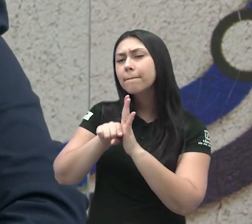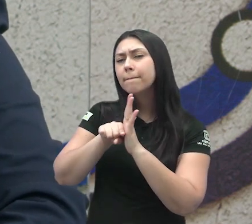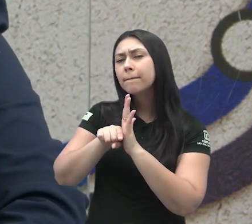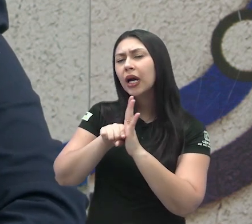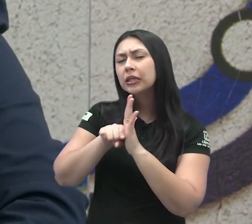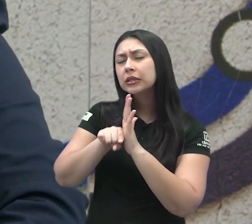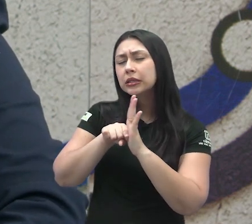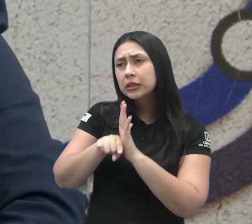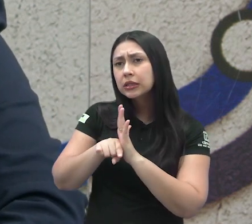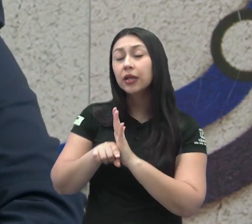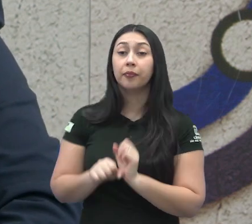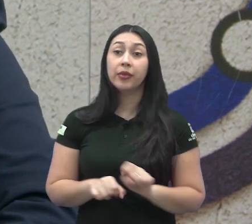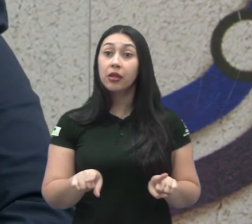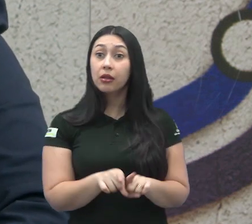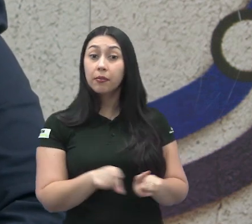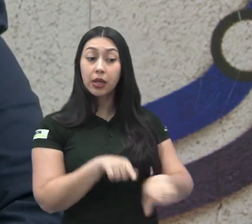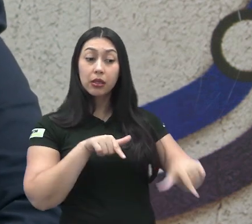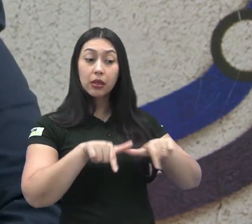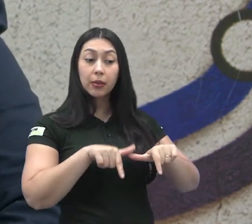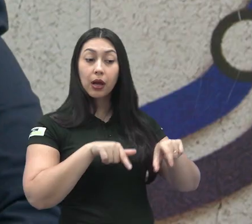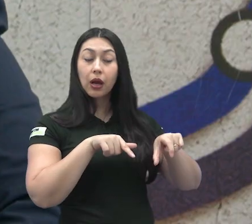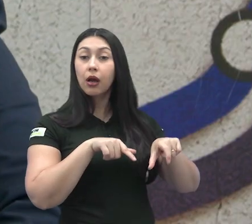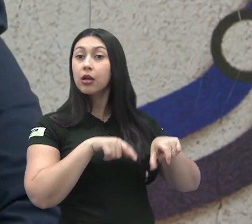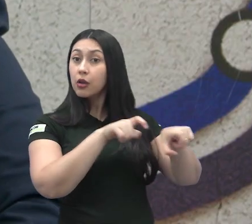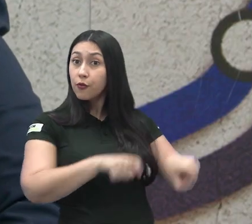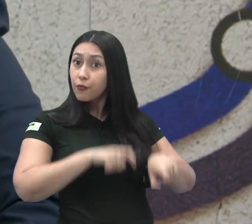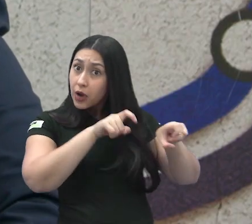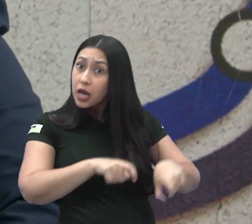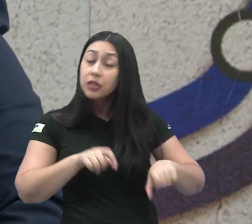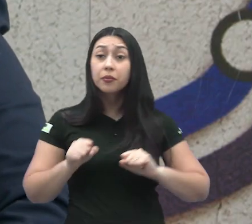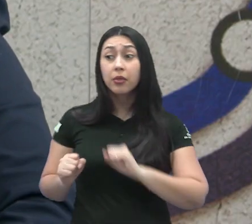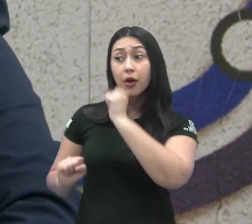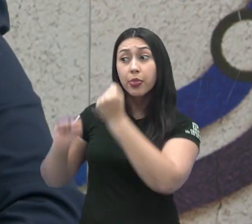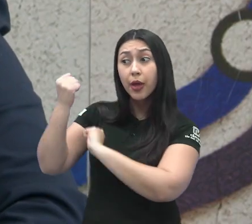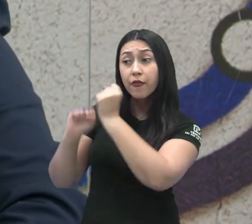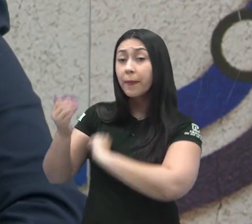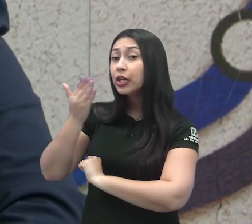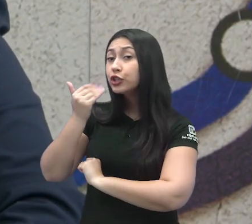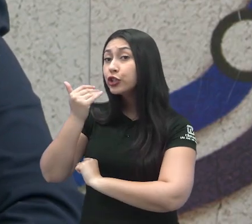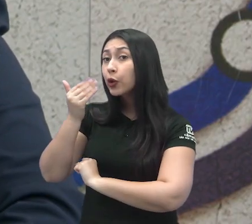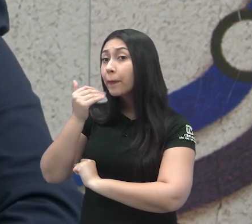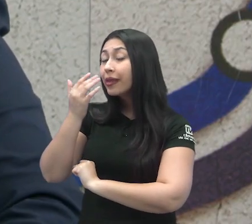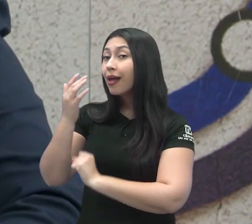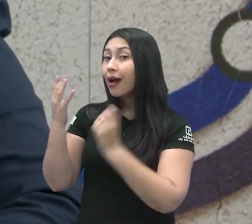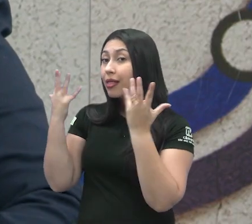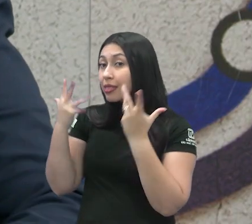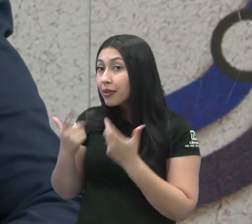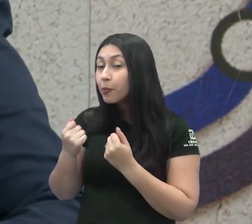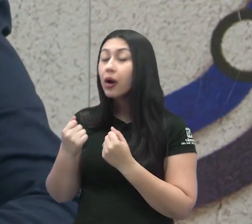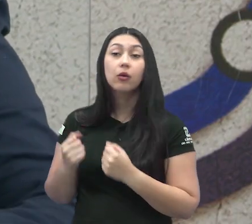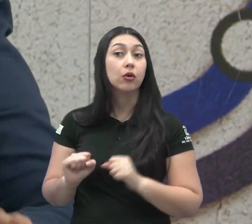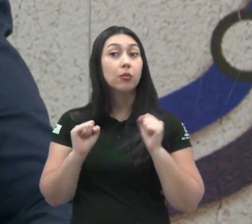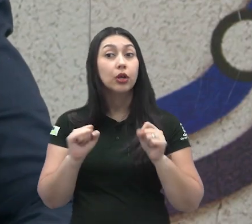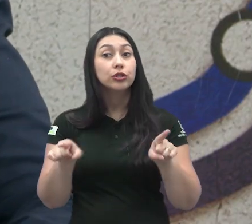científica, em fazendas, em fábricas de ração animal. É realmente bastante extenso. Atuar